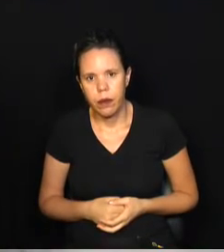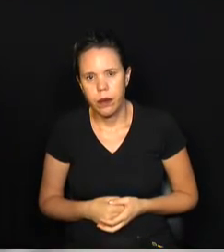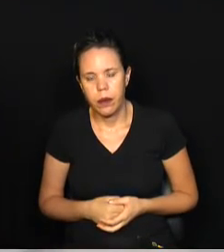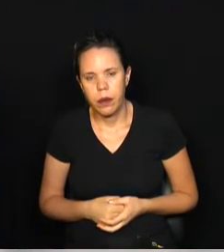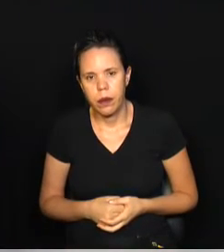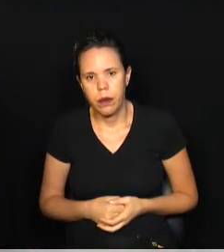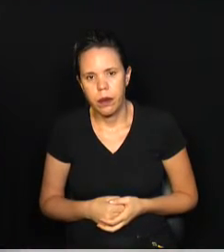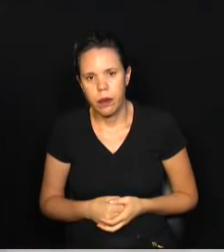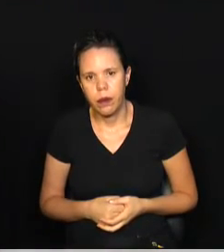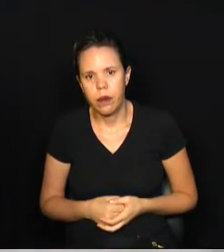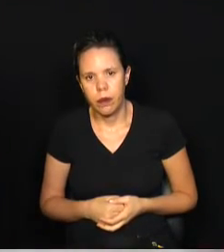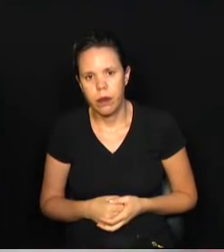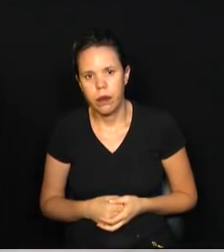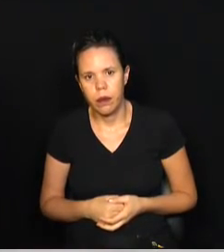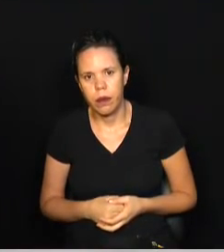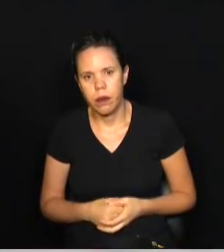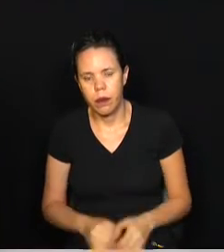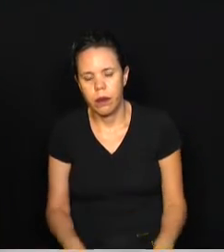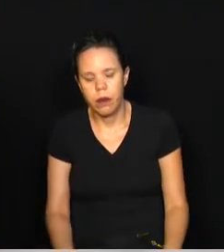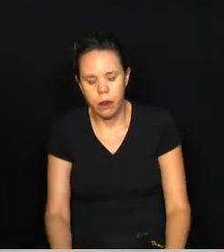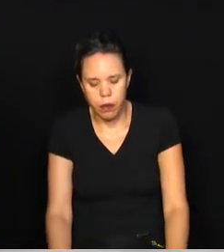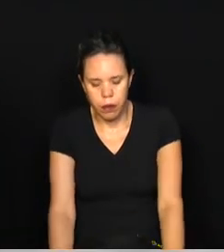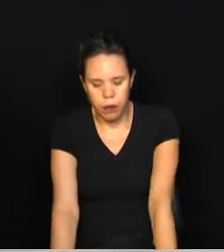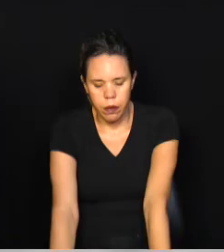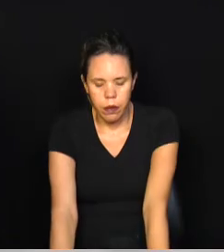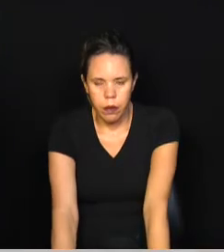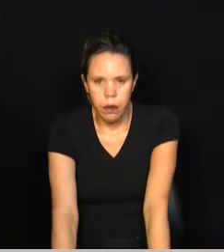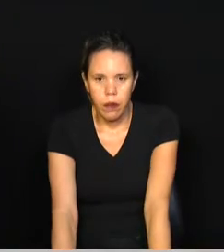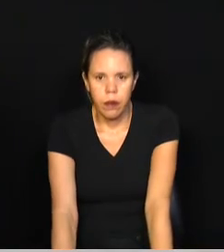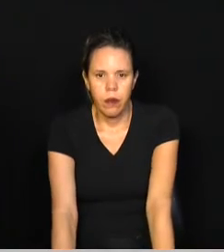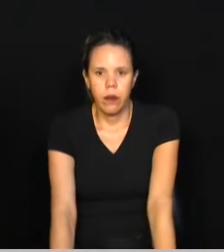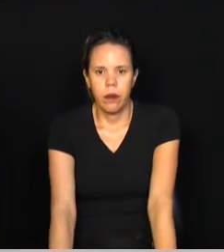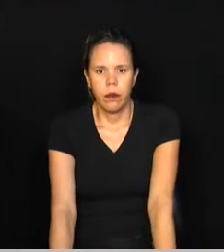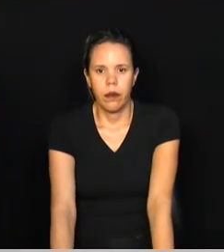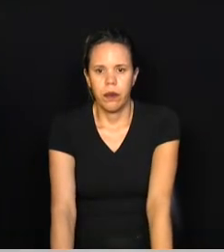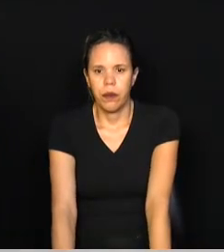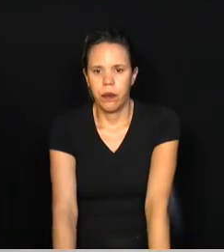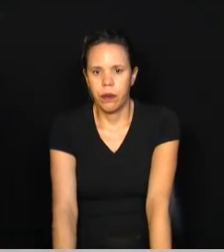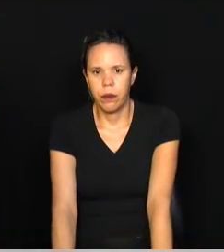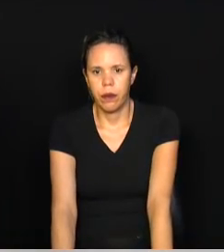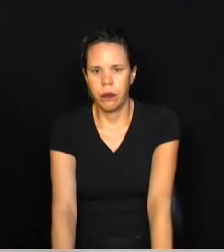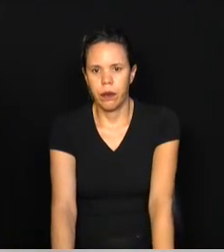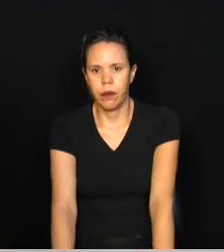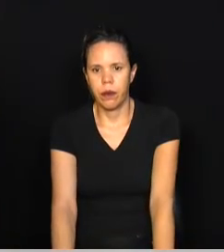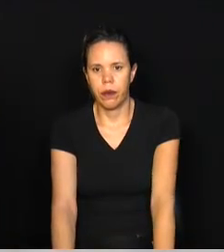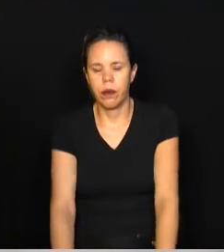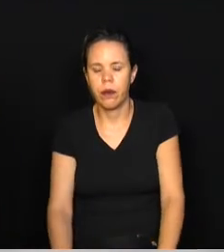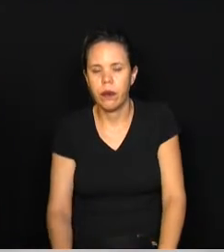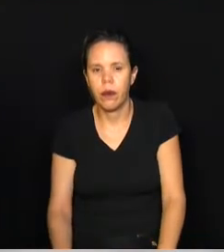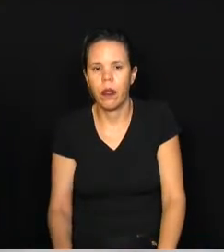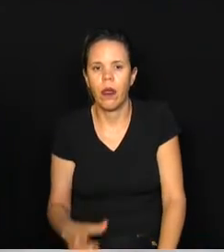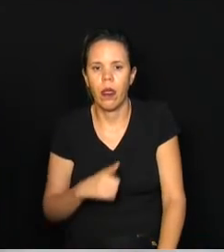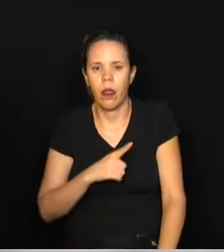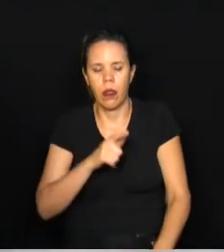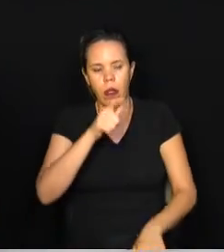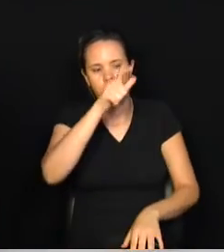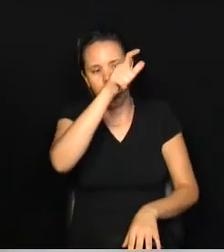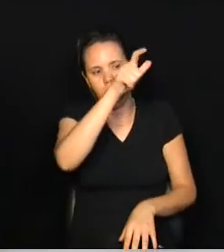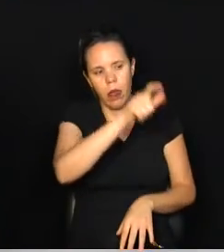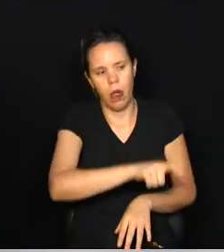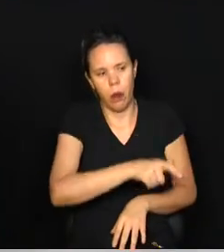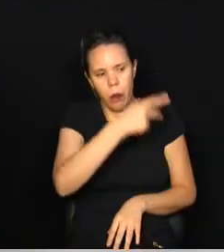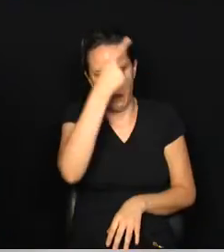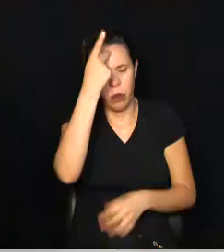Conseguem me ouvir? Sim, pois não, está okay. Tranquilo. Olha, bispo, tem um poeta que viveu aí em